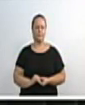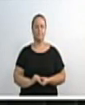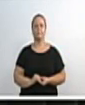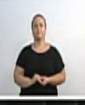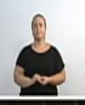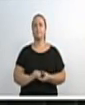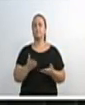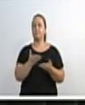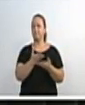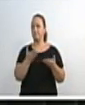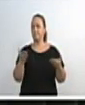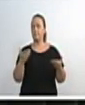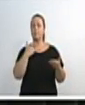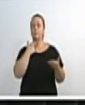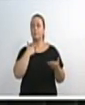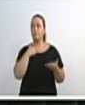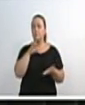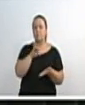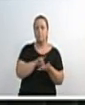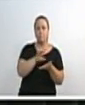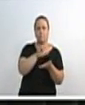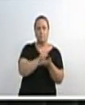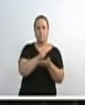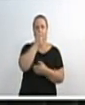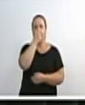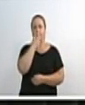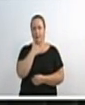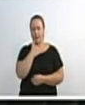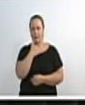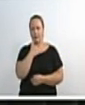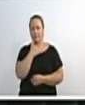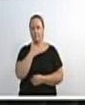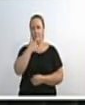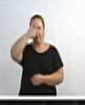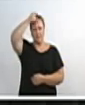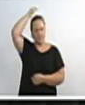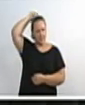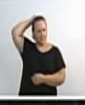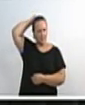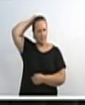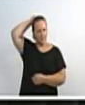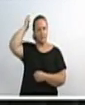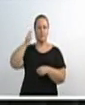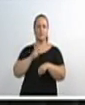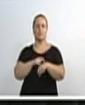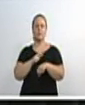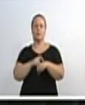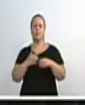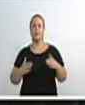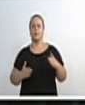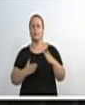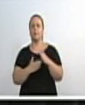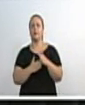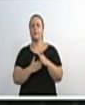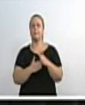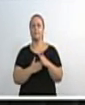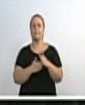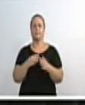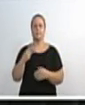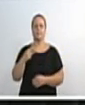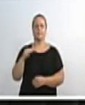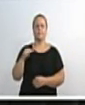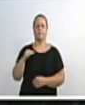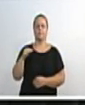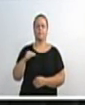inscrever? Vereador Becker também deseja. Então, vereador Adriano dispõe de 3 minutos. Logo em seguida, vereador Becker também, 3